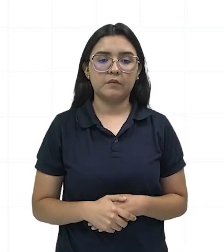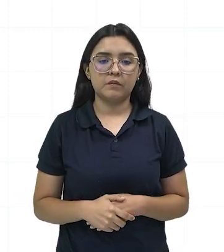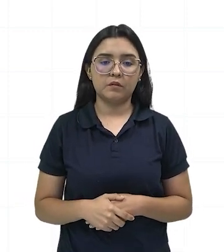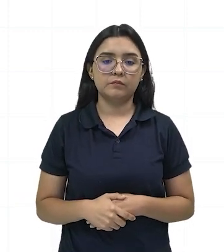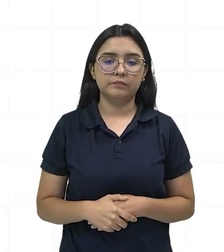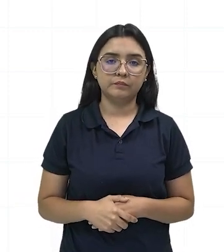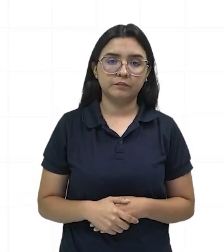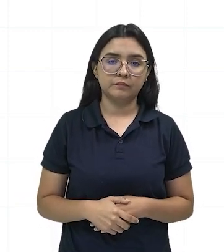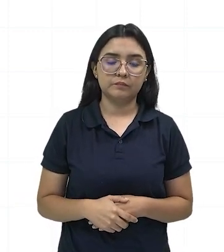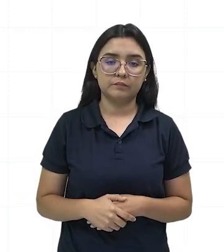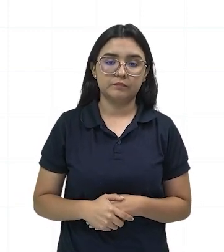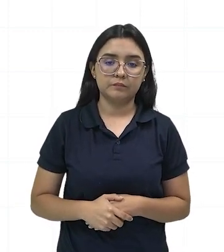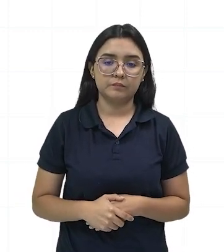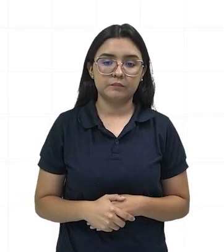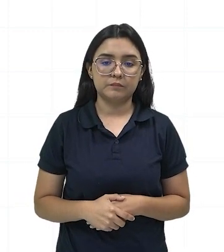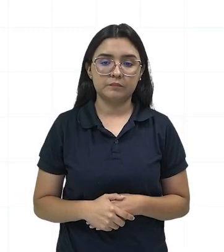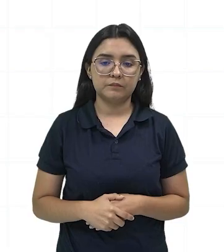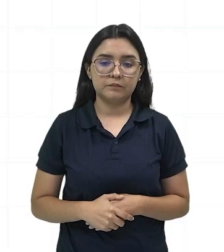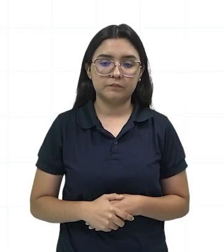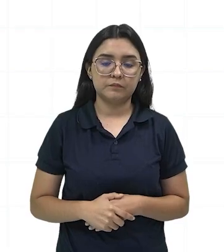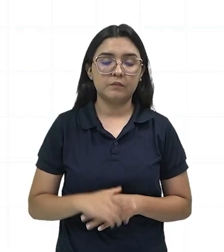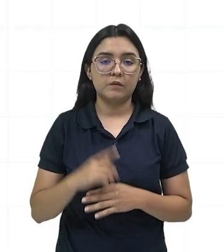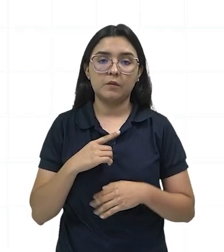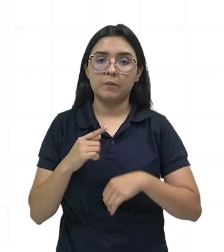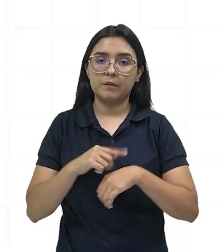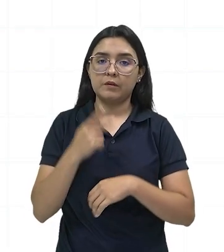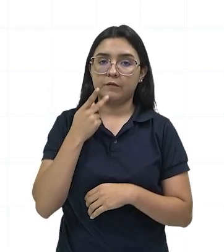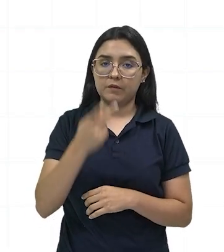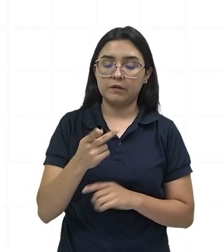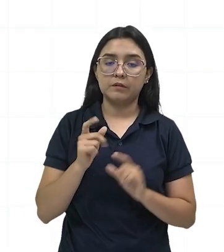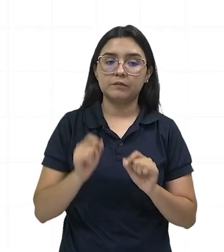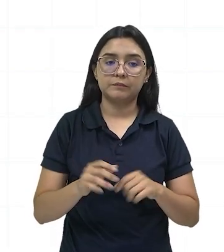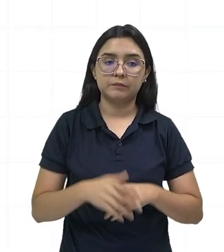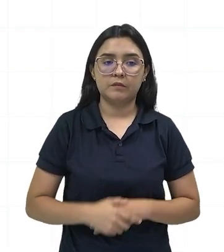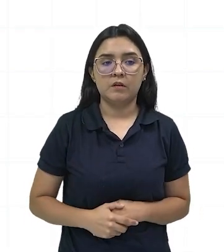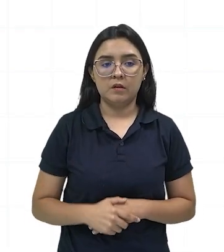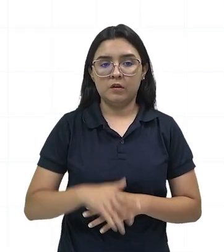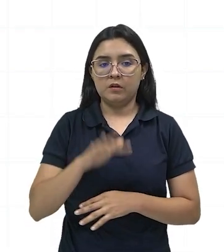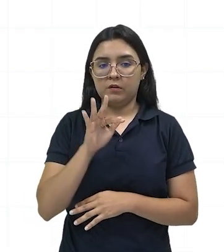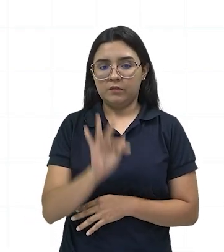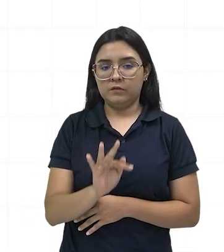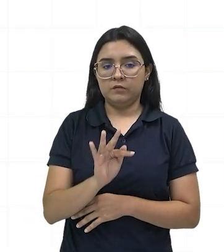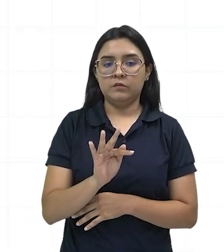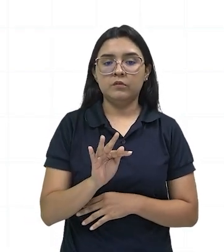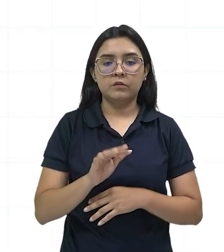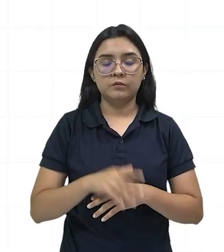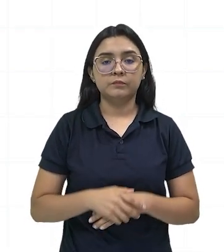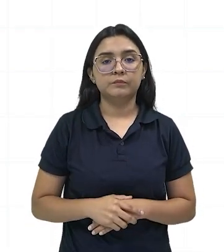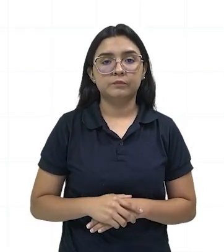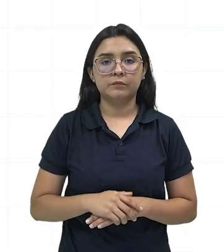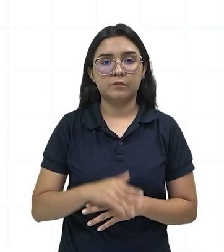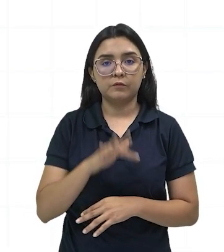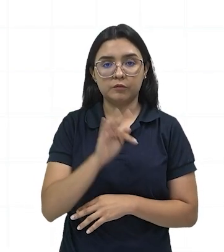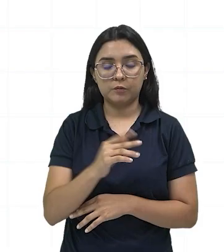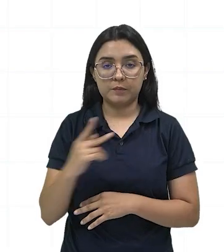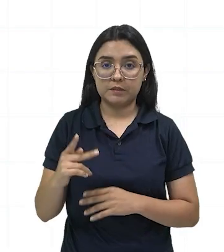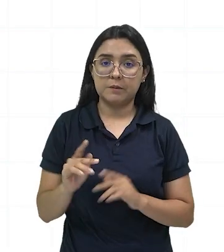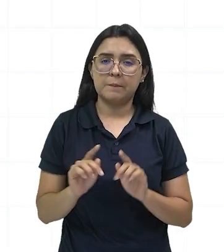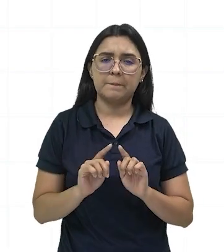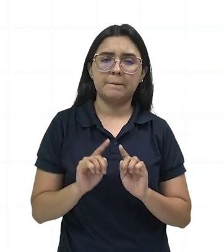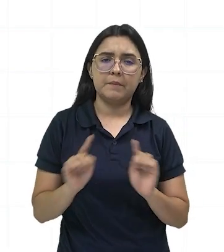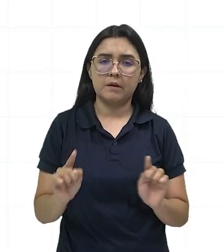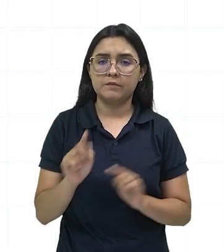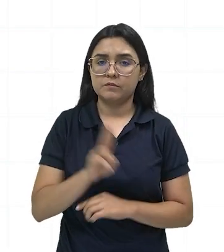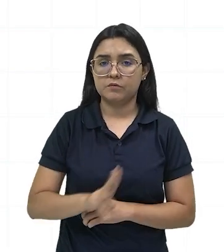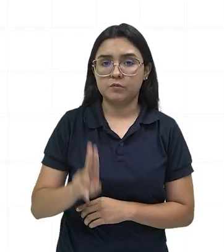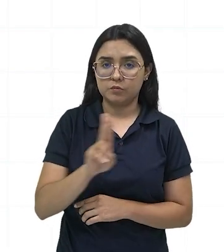no passado. Mas ambos anteriores ao momento da fala é o futuro do passado. Complicado, né? Mas vocês